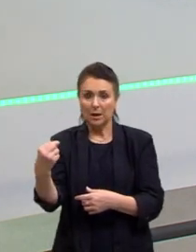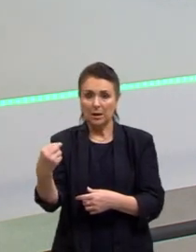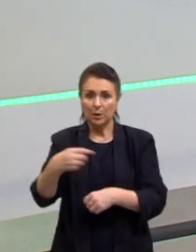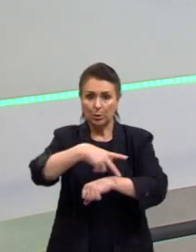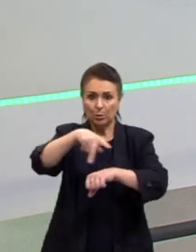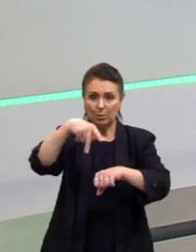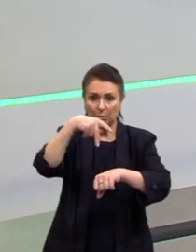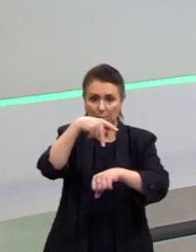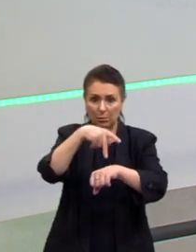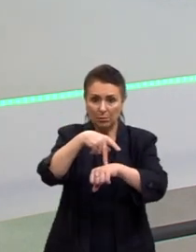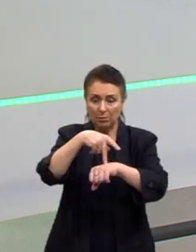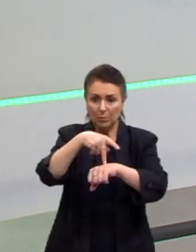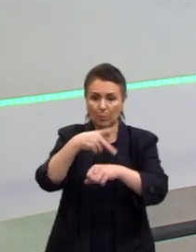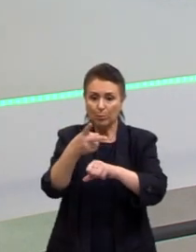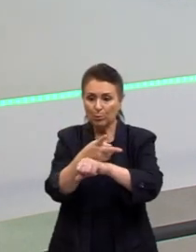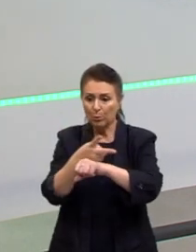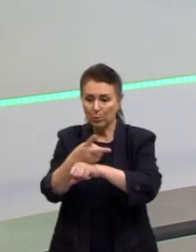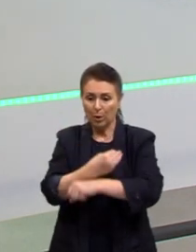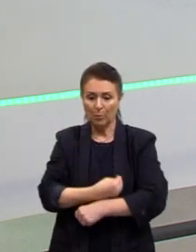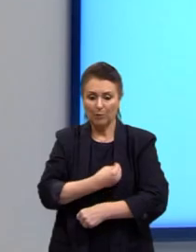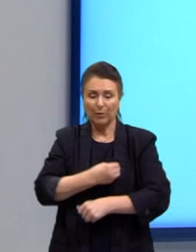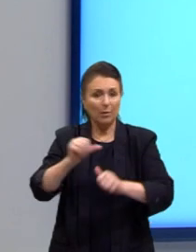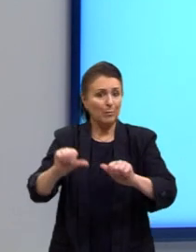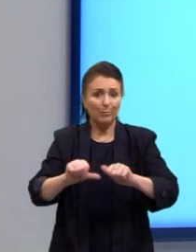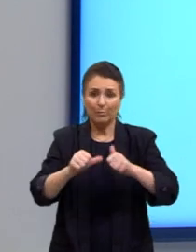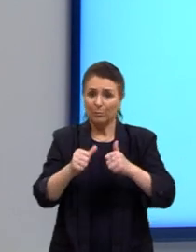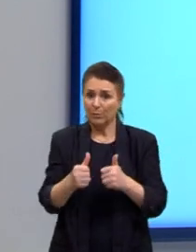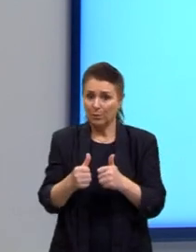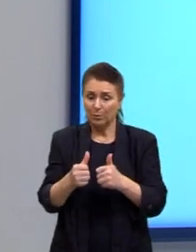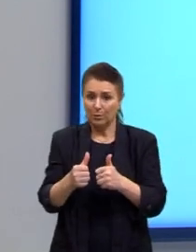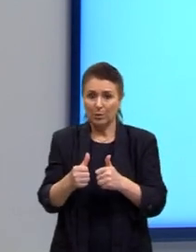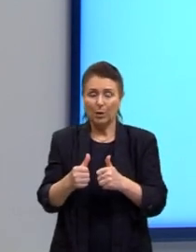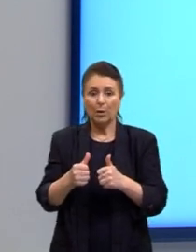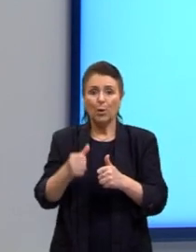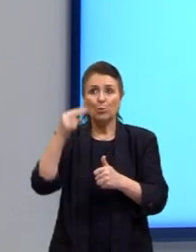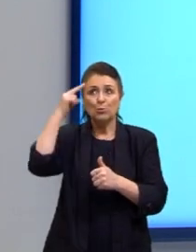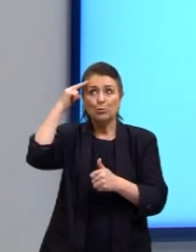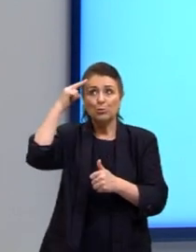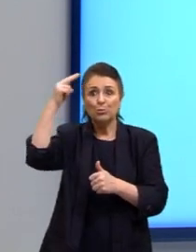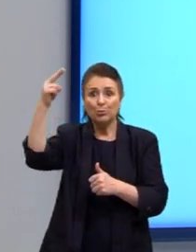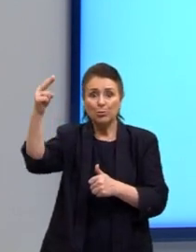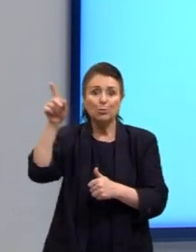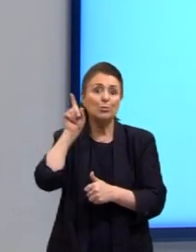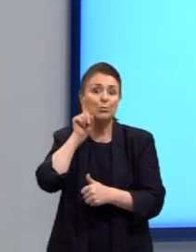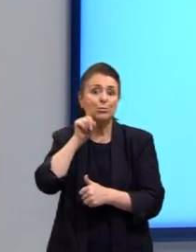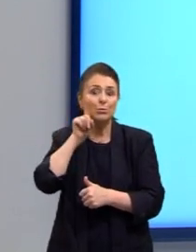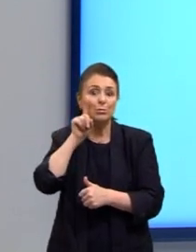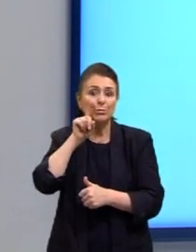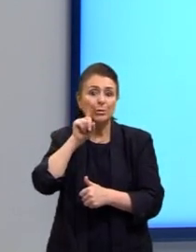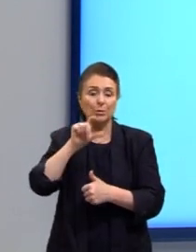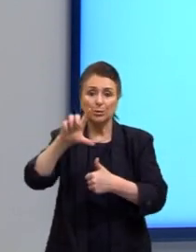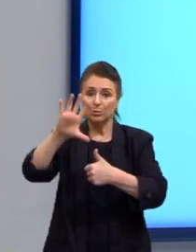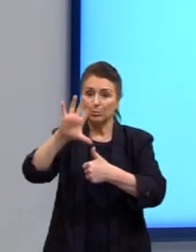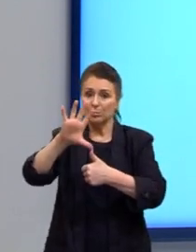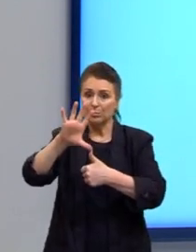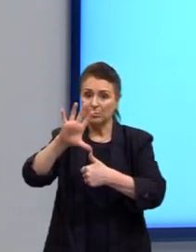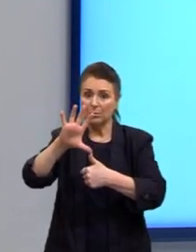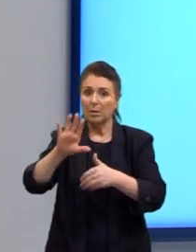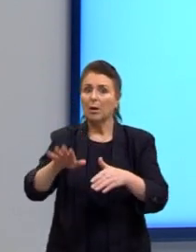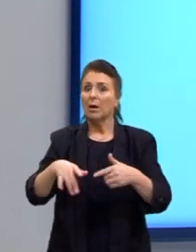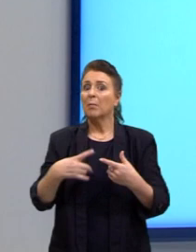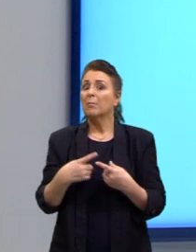de um de uma vida melhor música do sonho americano mas aqui preço certo e